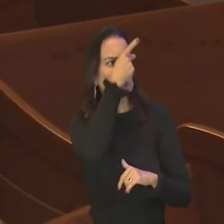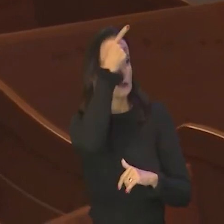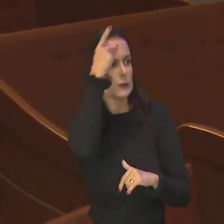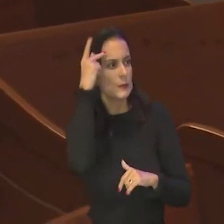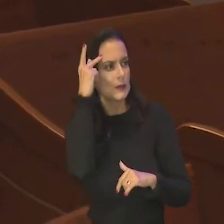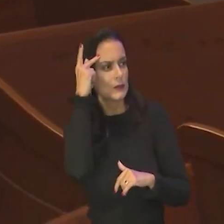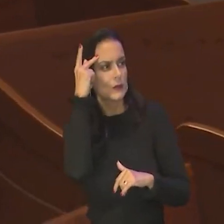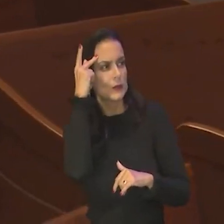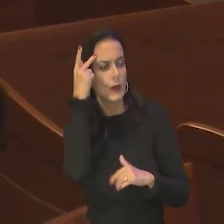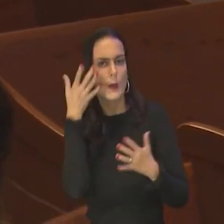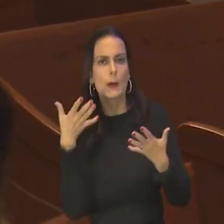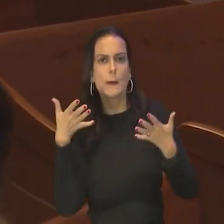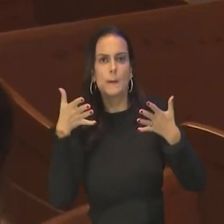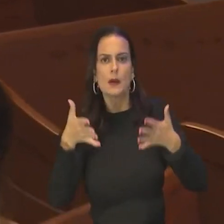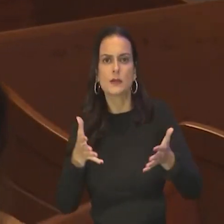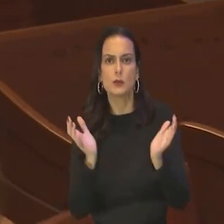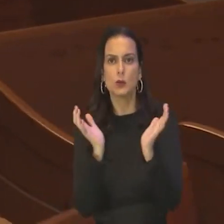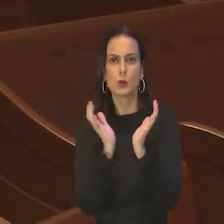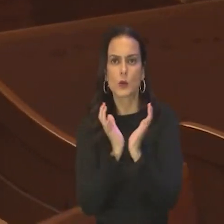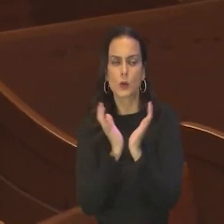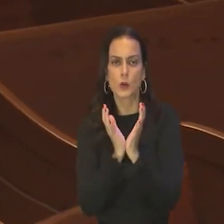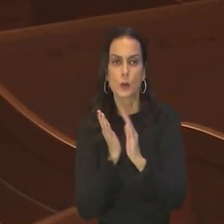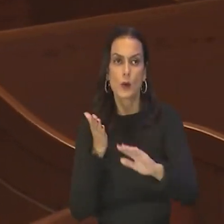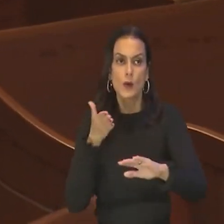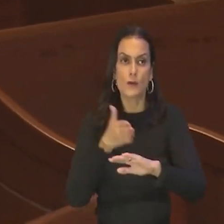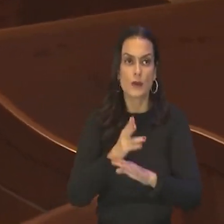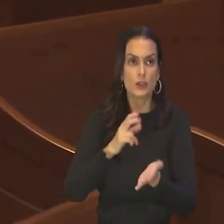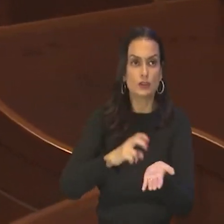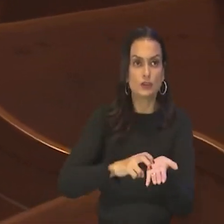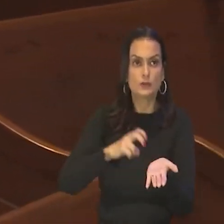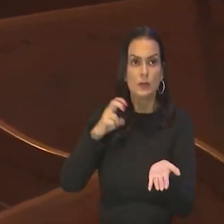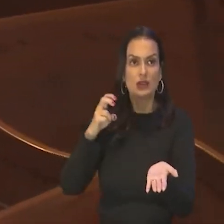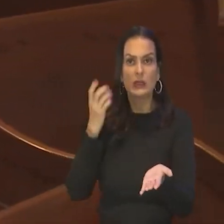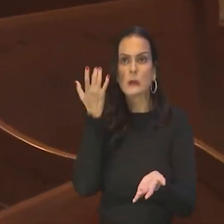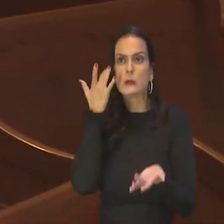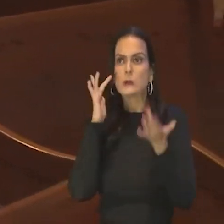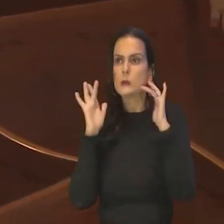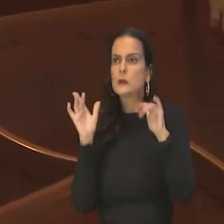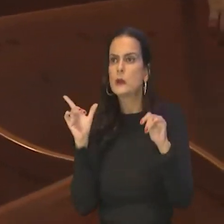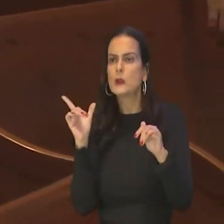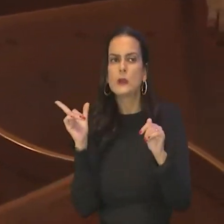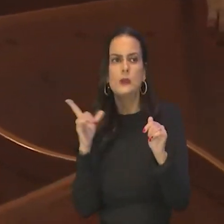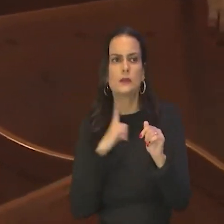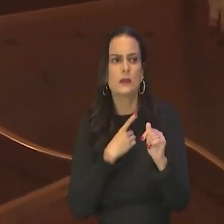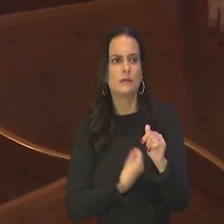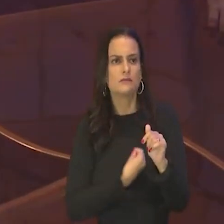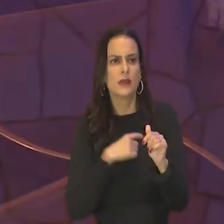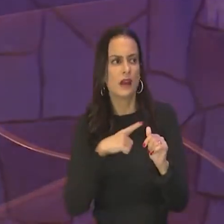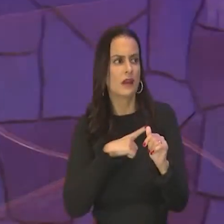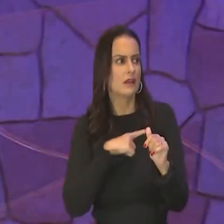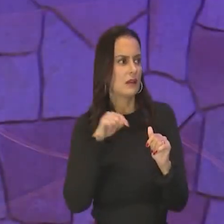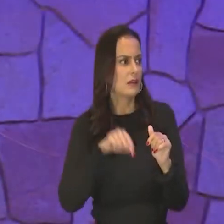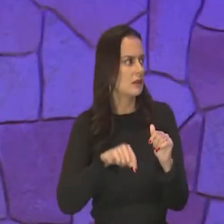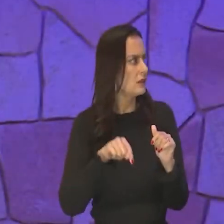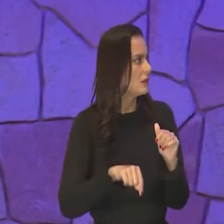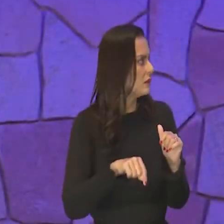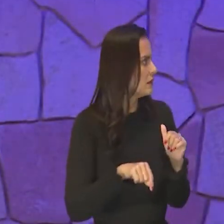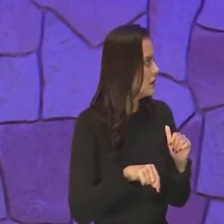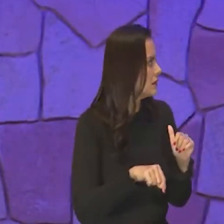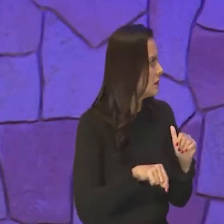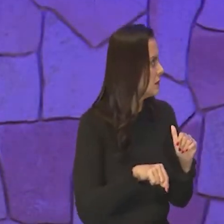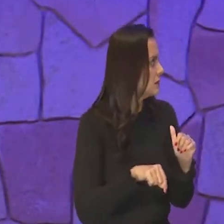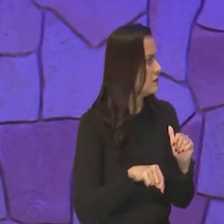que participa de um grupo de comunhão, ela esteve conosco pela manhã, não sei se ela está aqui hoje conosco, disse que estaria